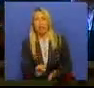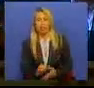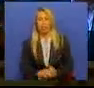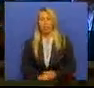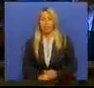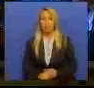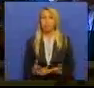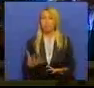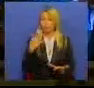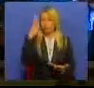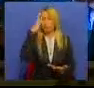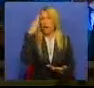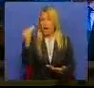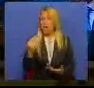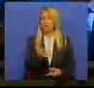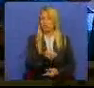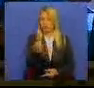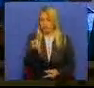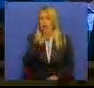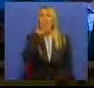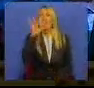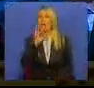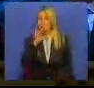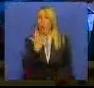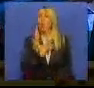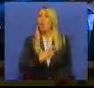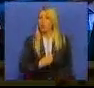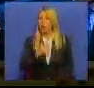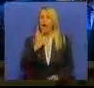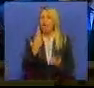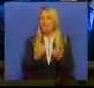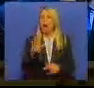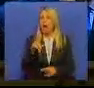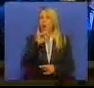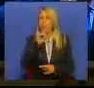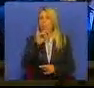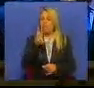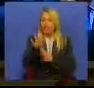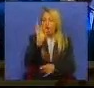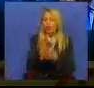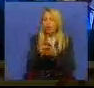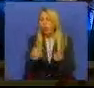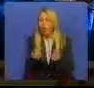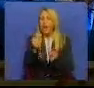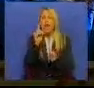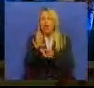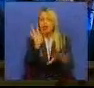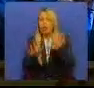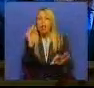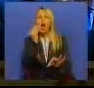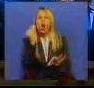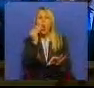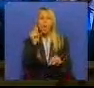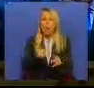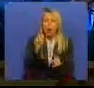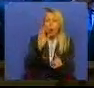Creio que muitas famílias gostariam de poder ter mais poder de escolha em relação à escola dos seus filhos. Este projeto visa garantir